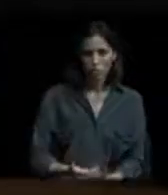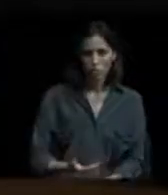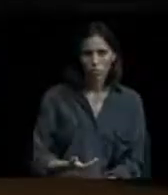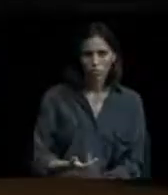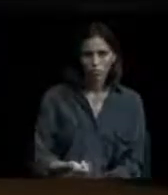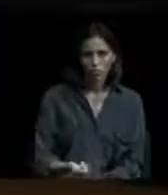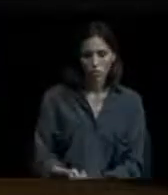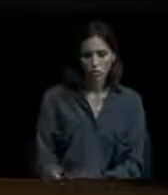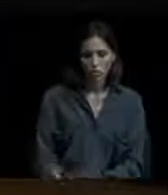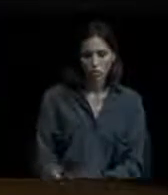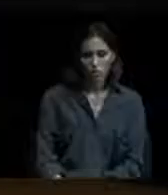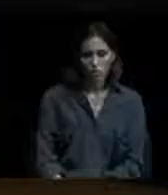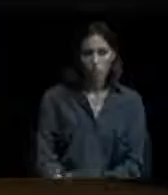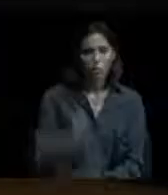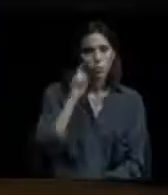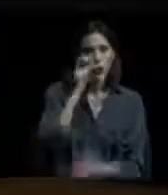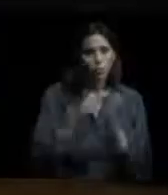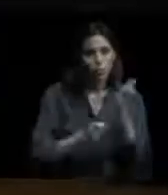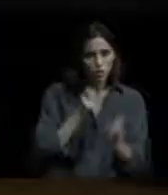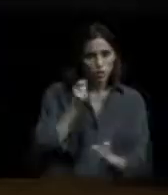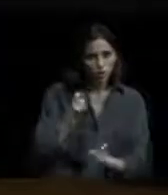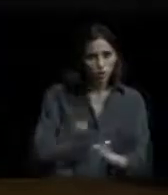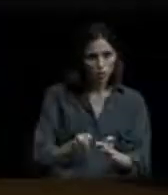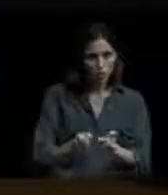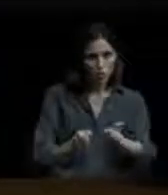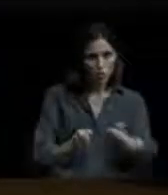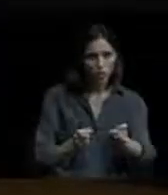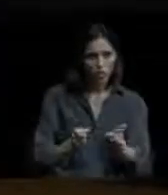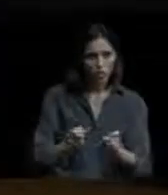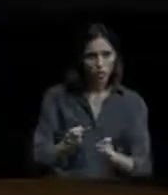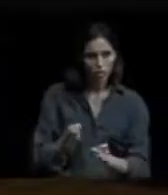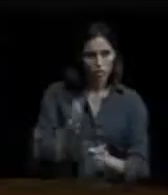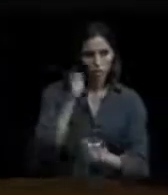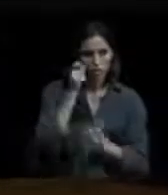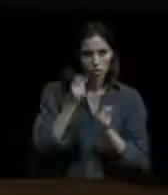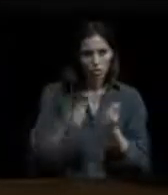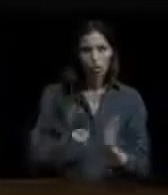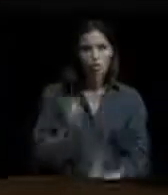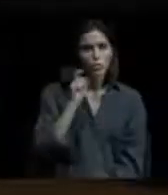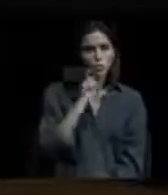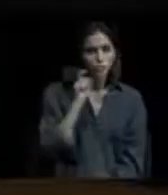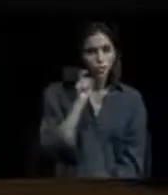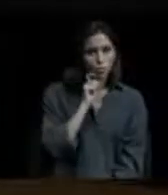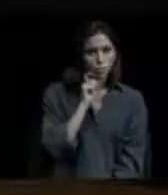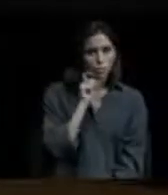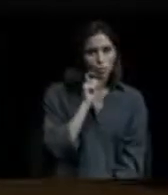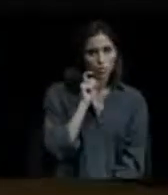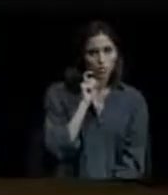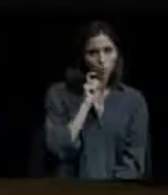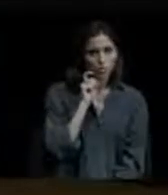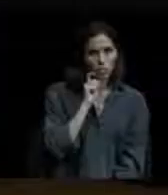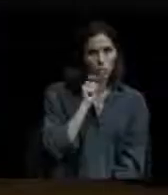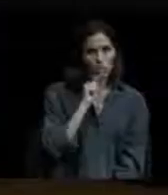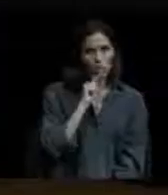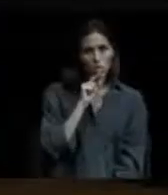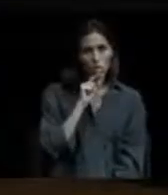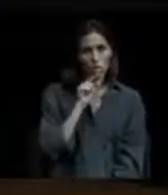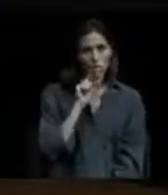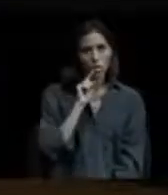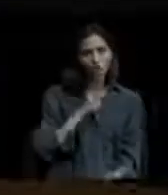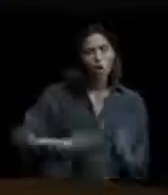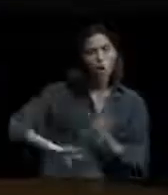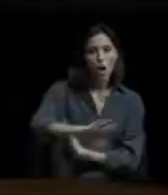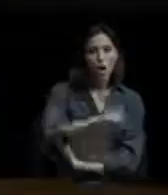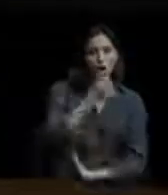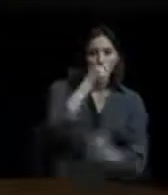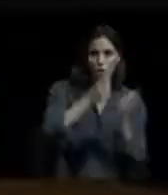civil. E já que falamos de proteção civil, convém recordarmos que, no atual mandato, a segurança tenha deixado de ter visibilidade durante as intervenções em